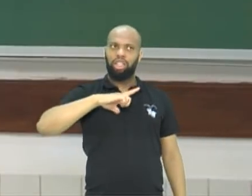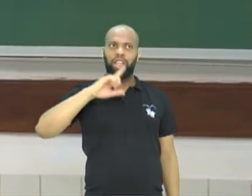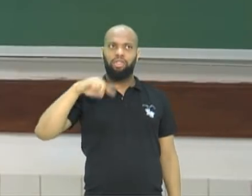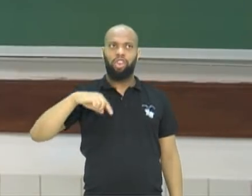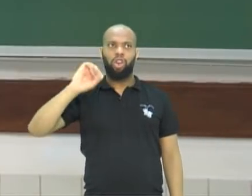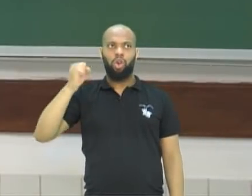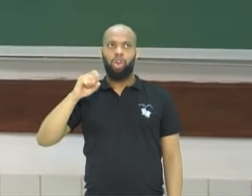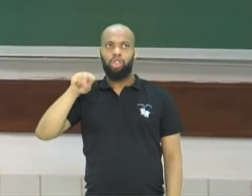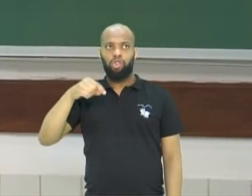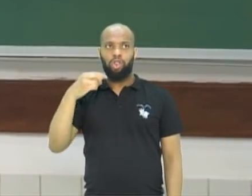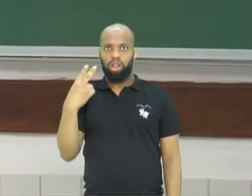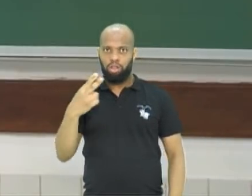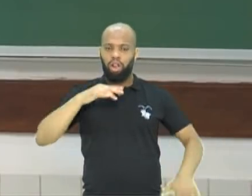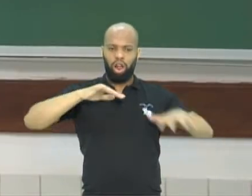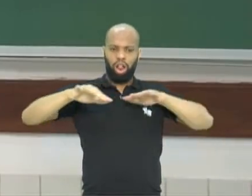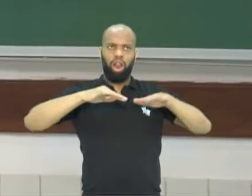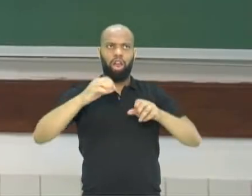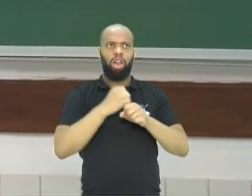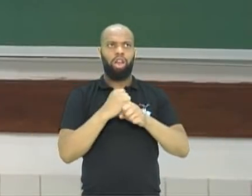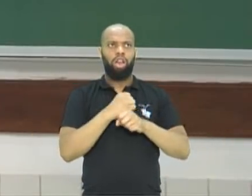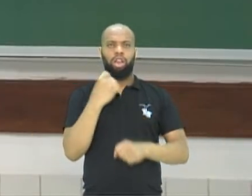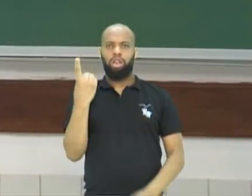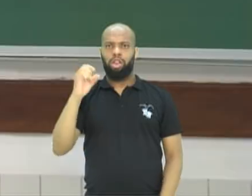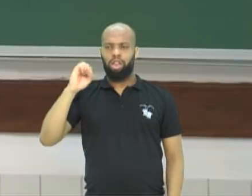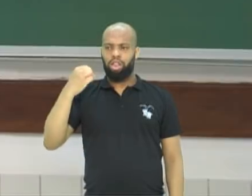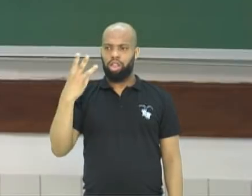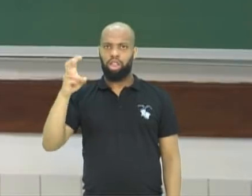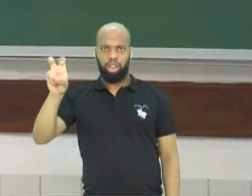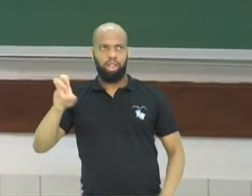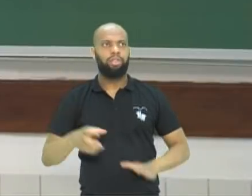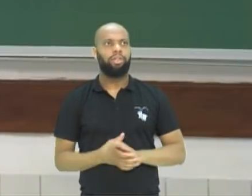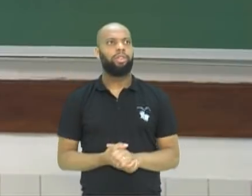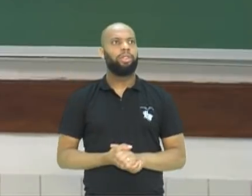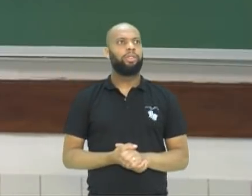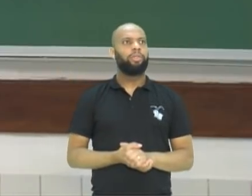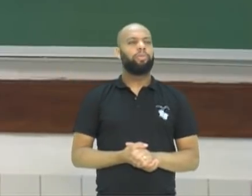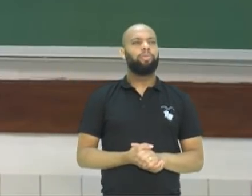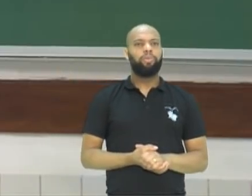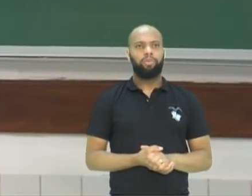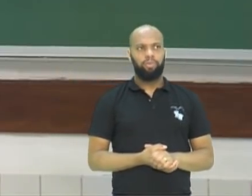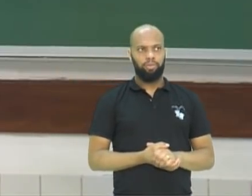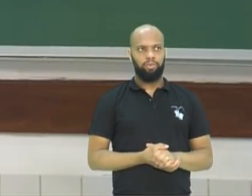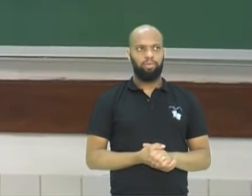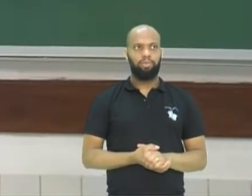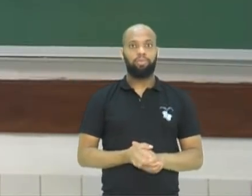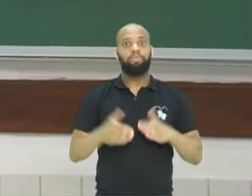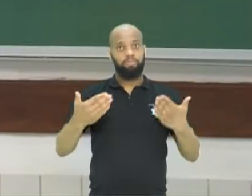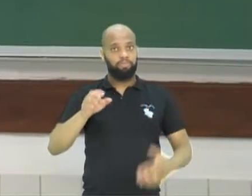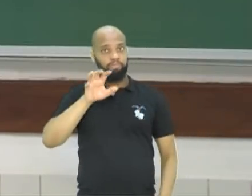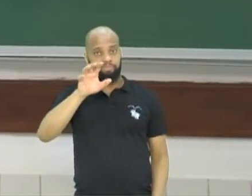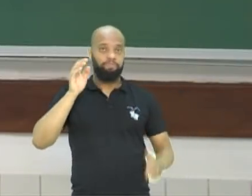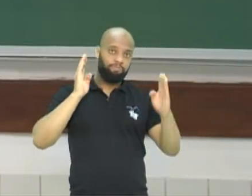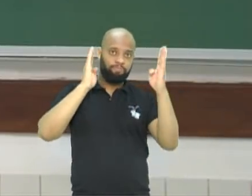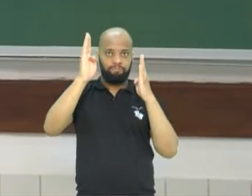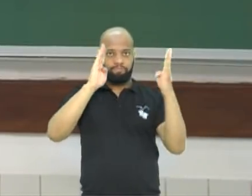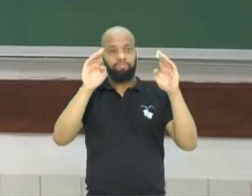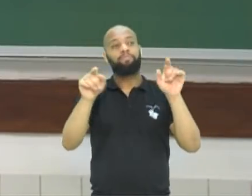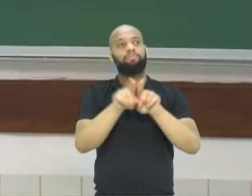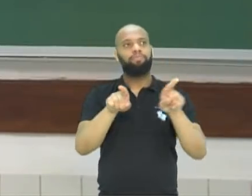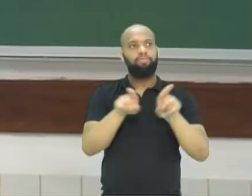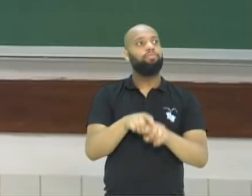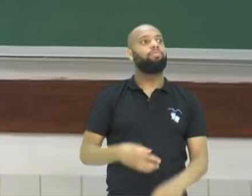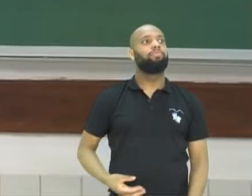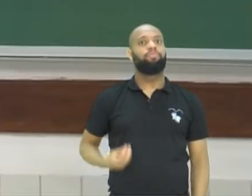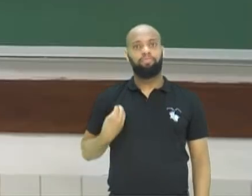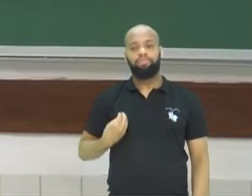8,2. Isso foi em 1835. Né? E nesse período em que